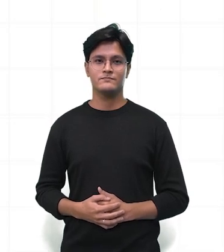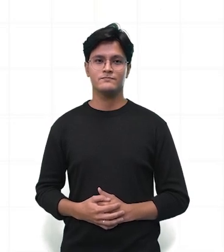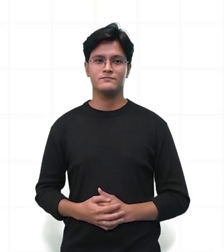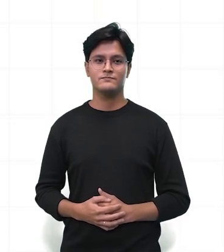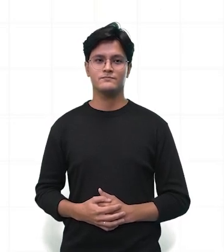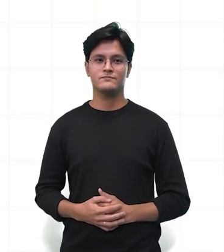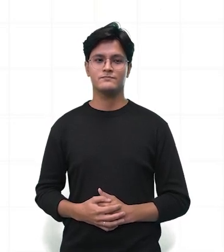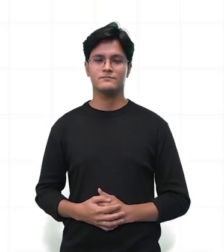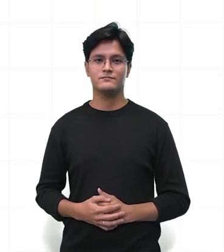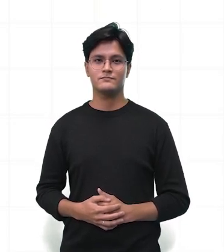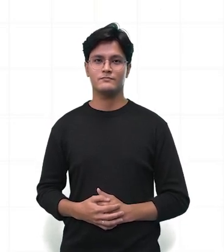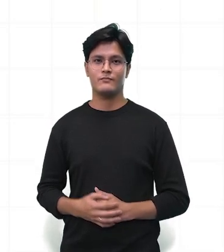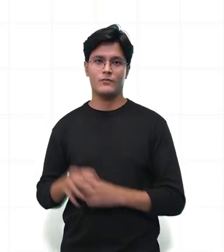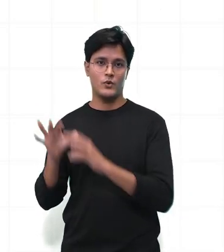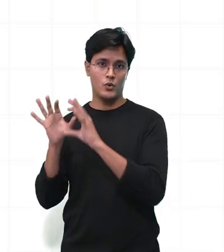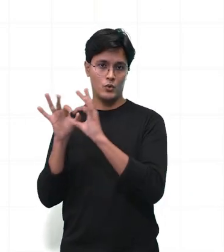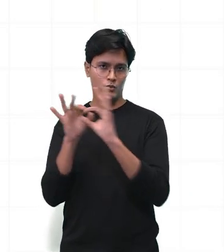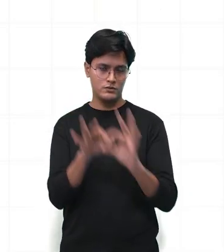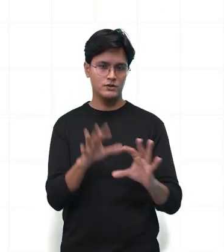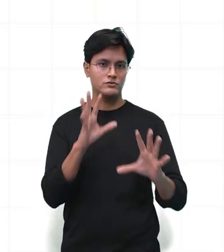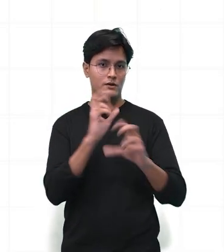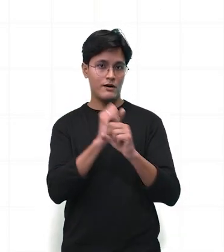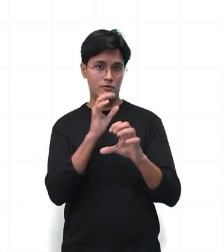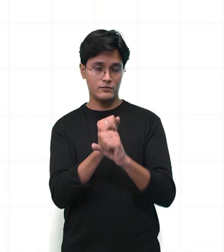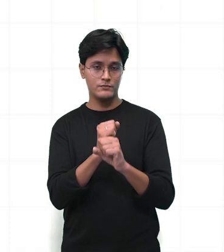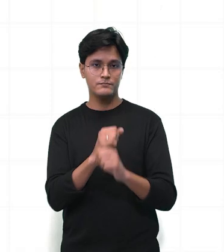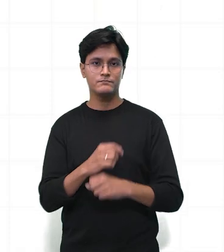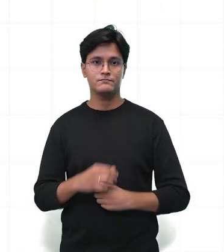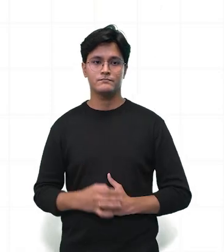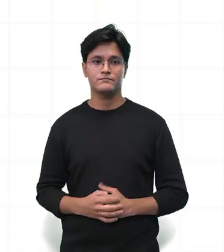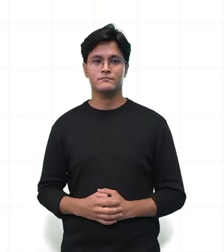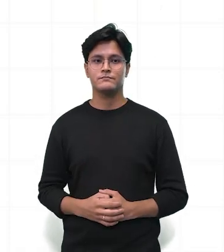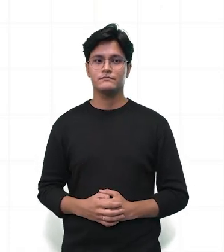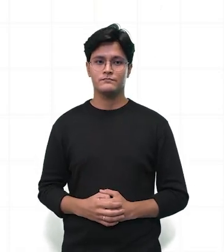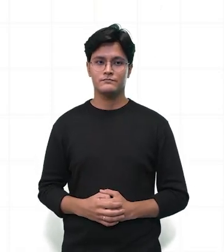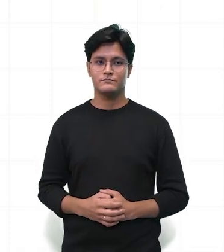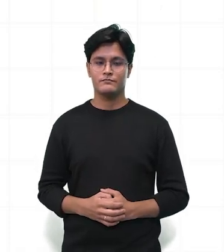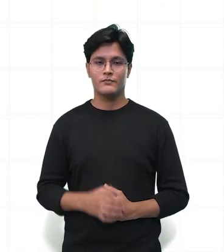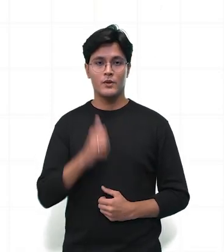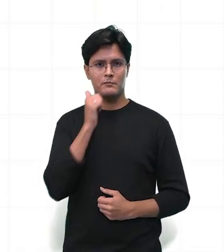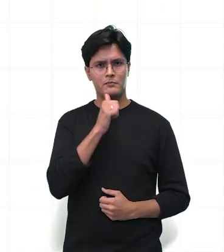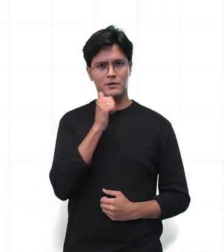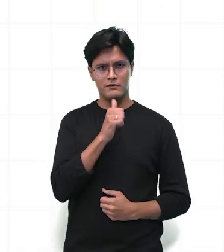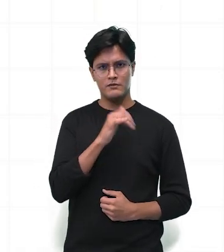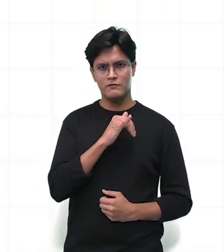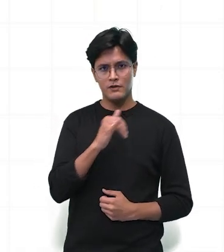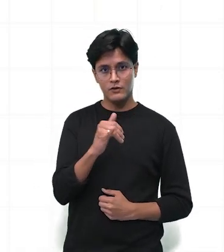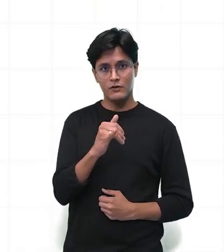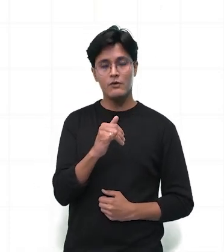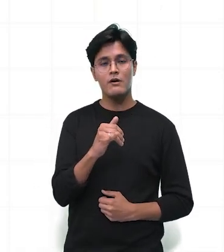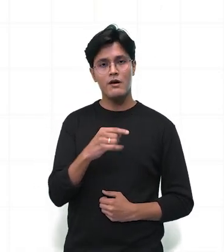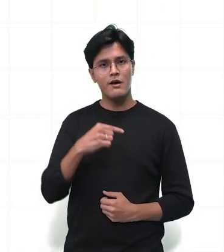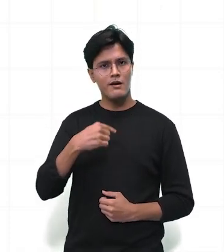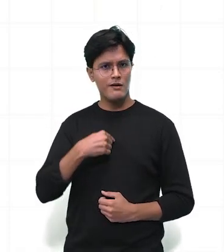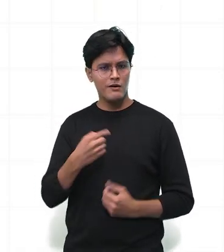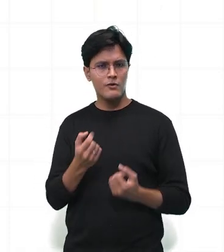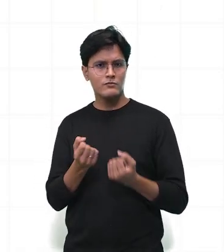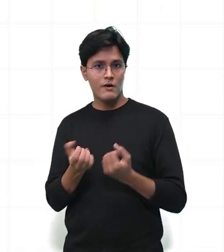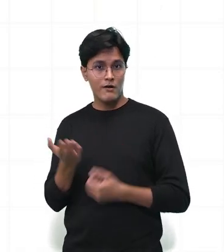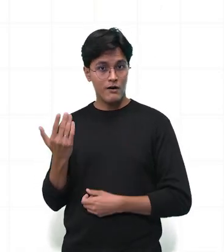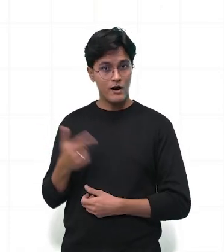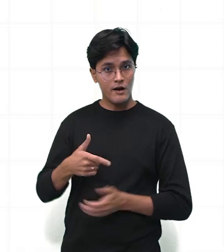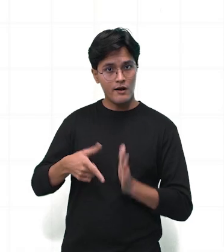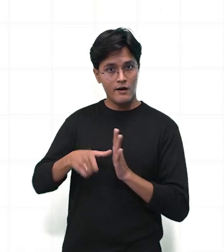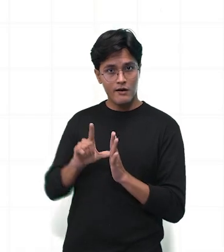Olha essa situação problema. Diana disse, eu pesava 56 quilos, engordei e